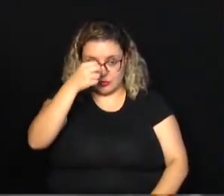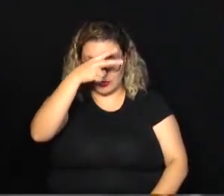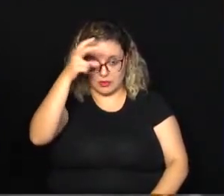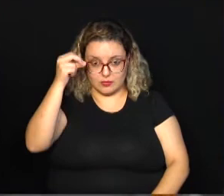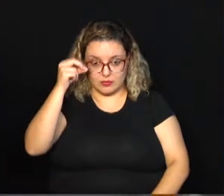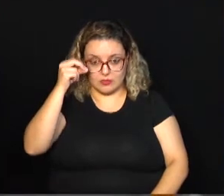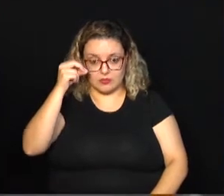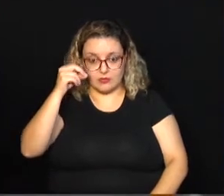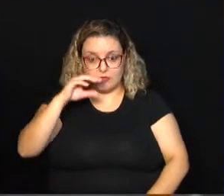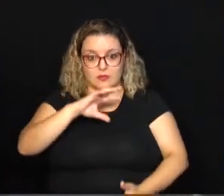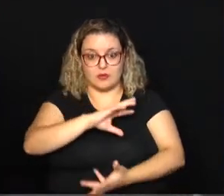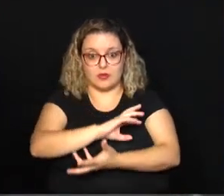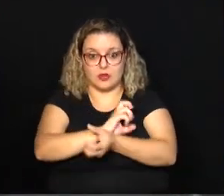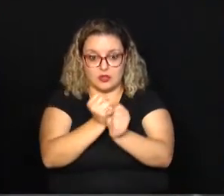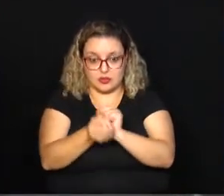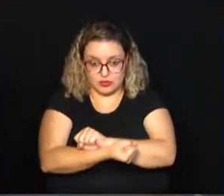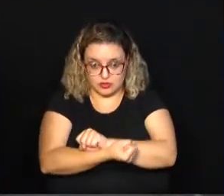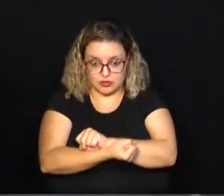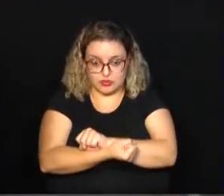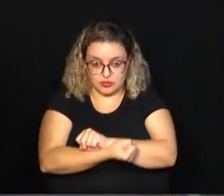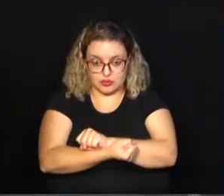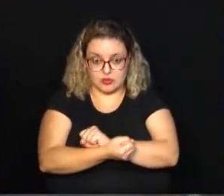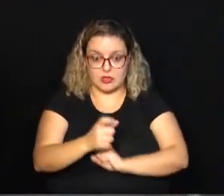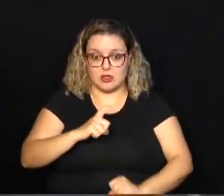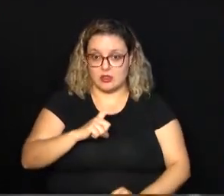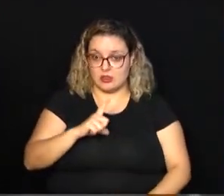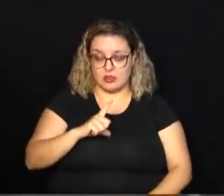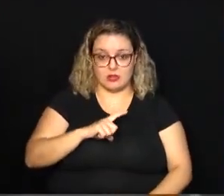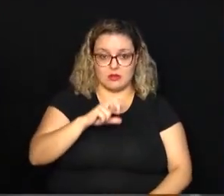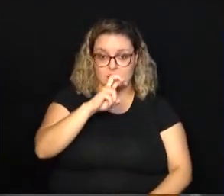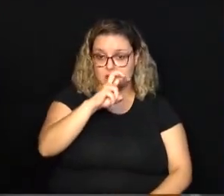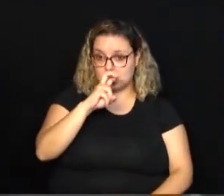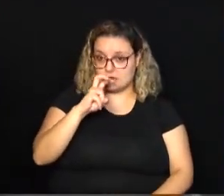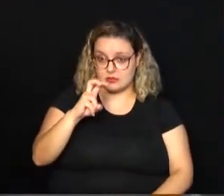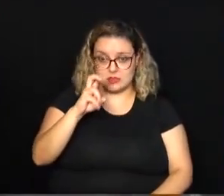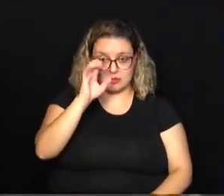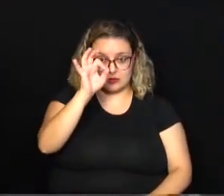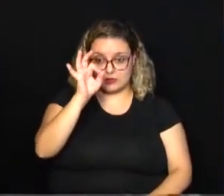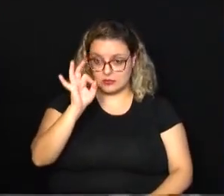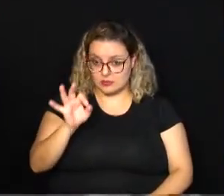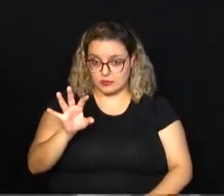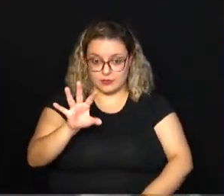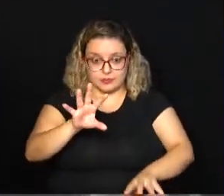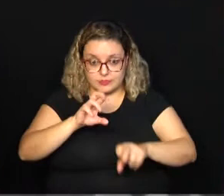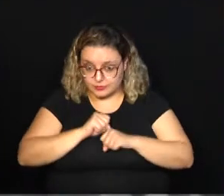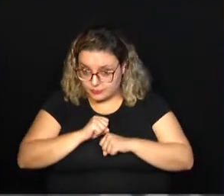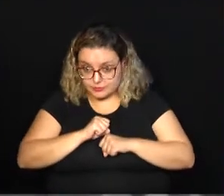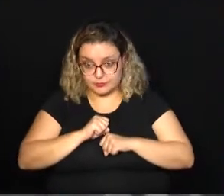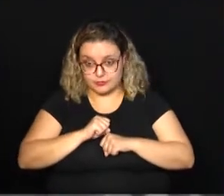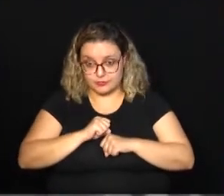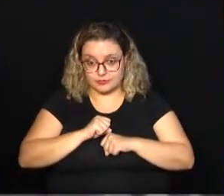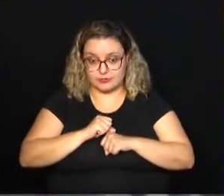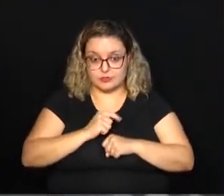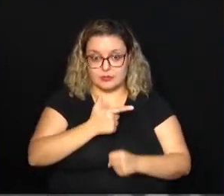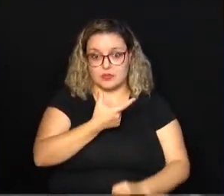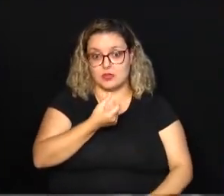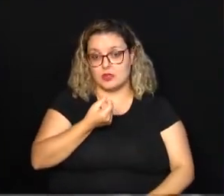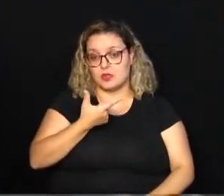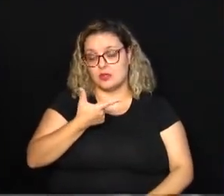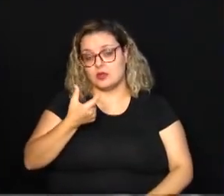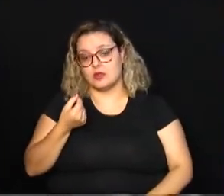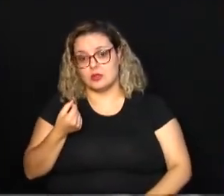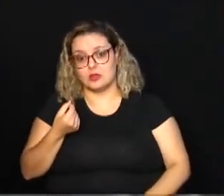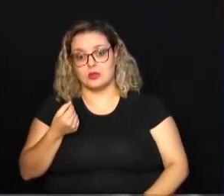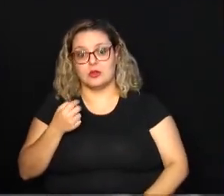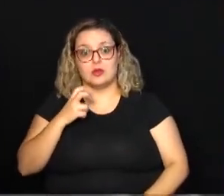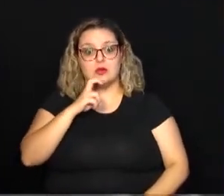acredito eu, na melhor fase, teve 55% de adesão. Se você se reportar a 2020...